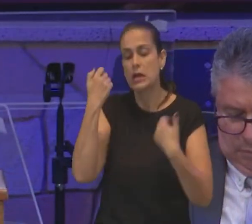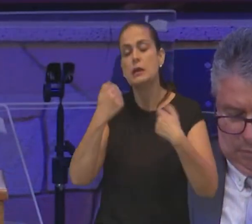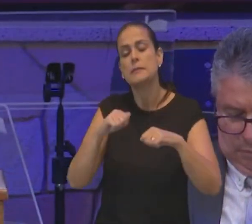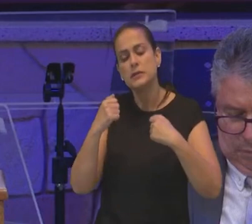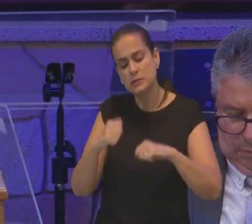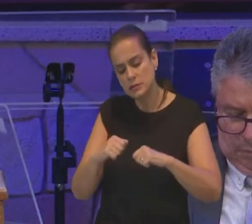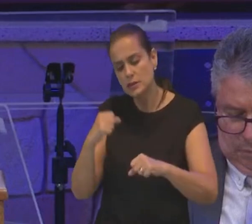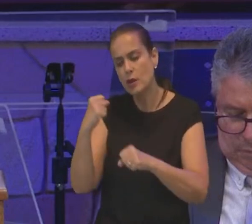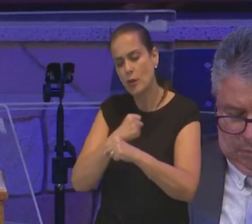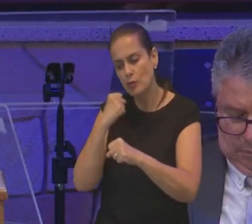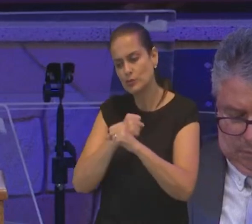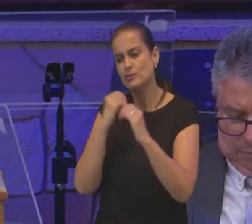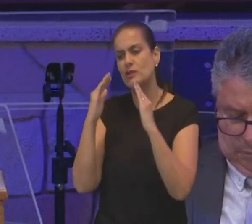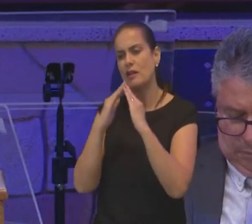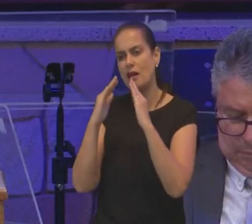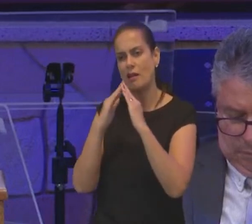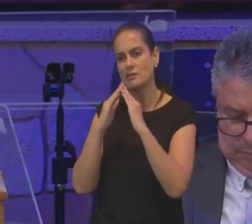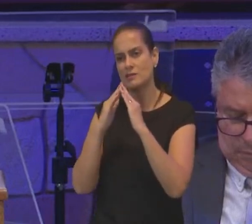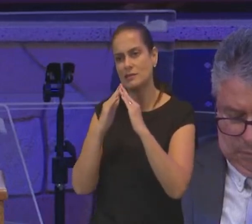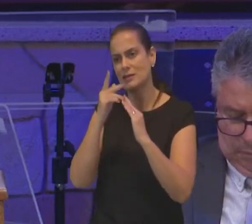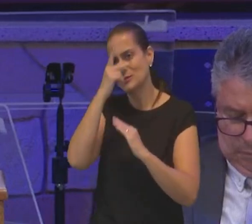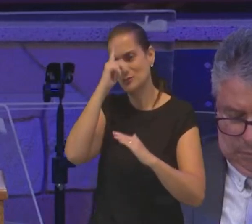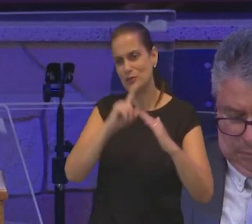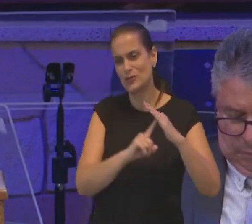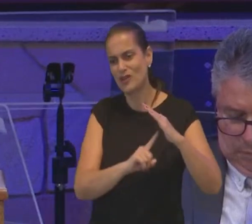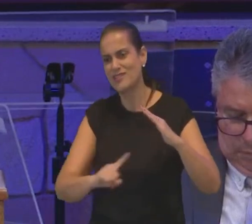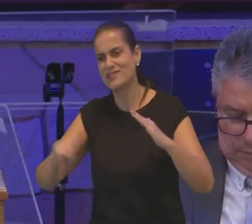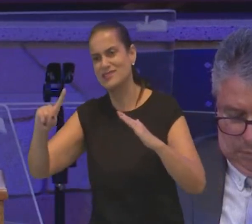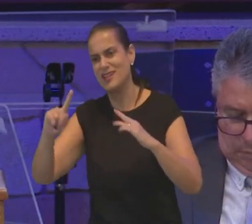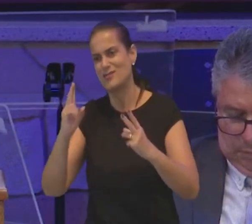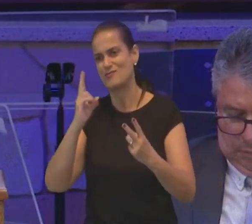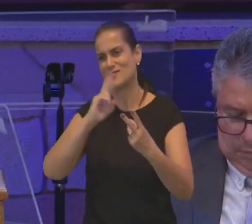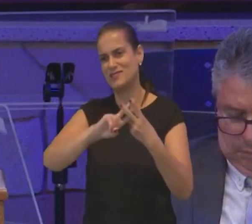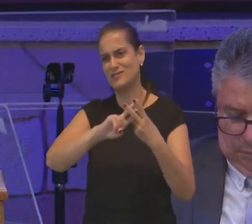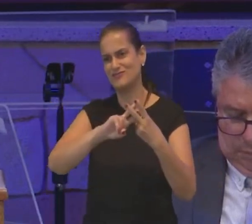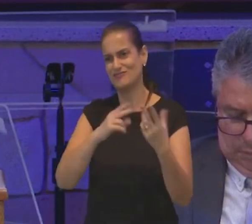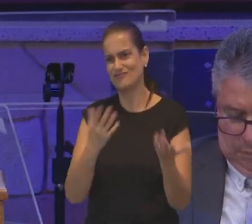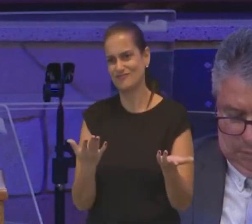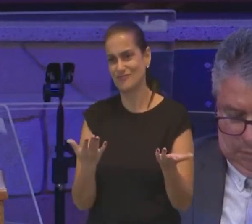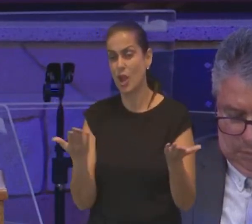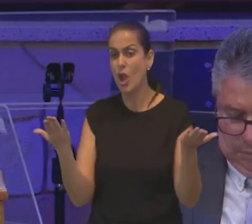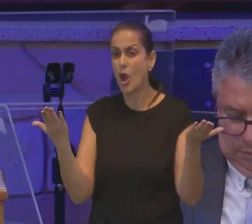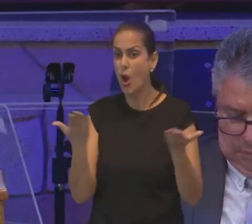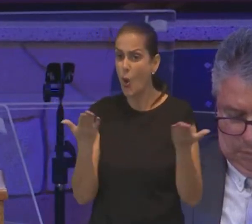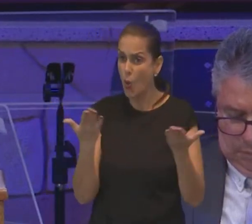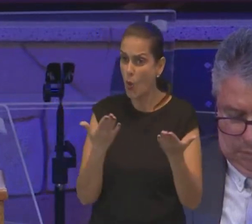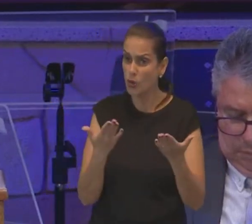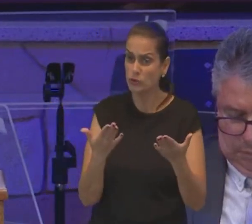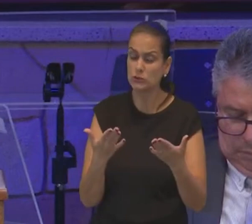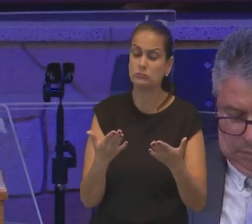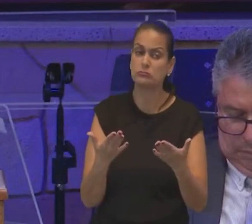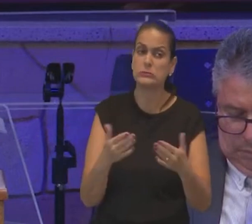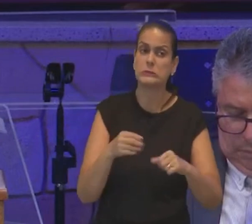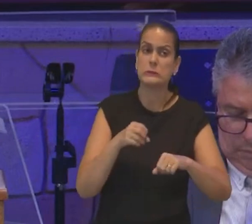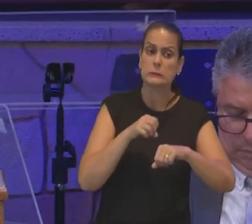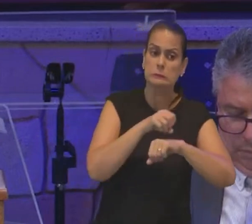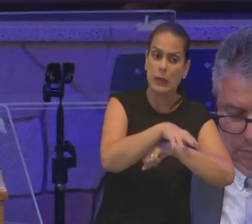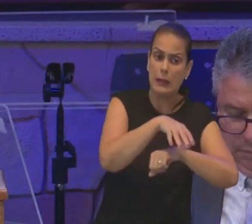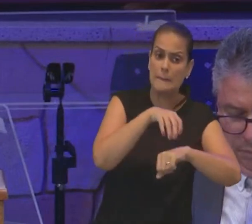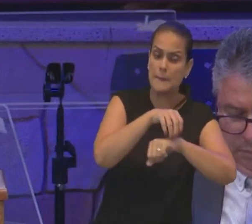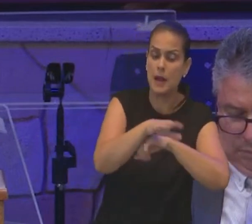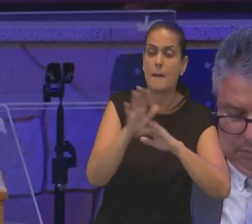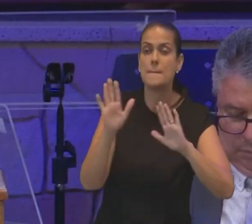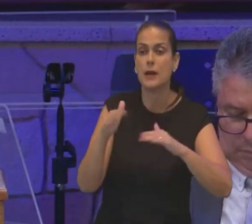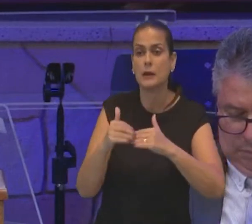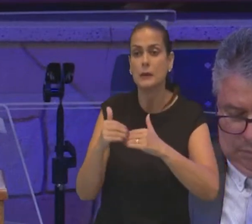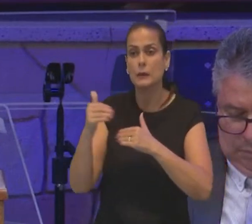egresso. Cuidar só de egresso. Hoje a gente está plantando, está colhendo, mas daqui uns dias a gente